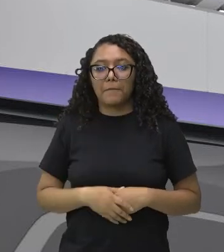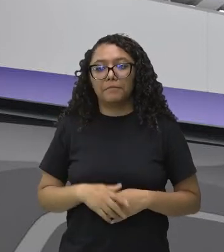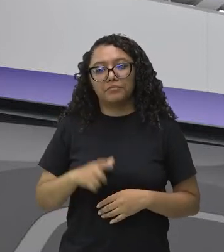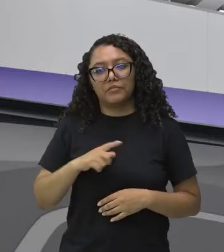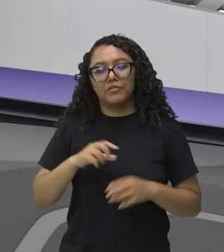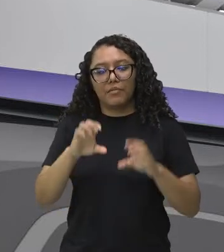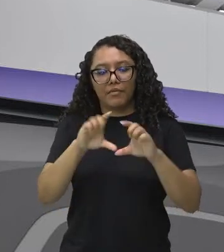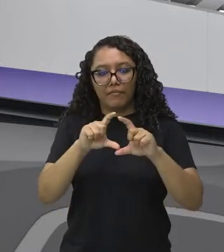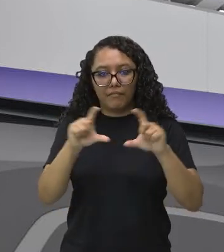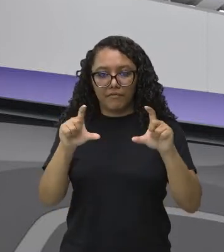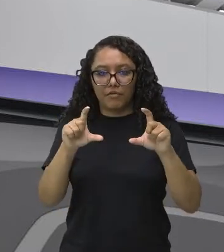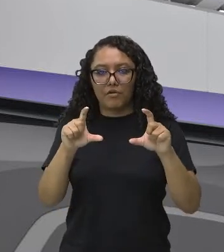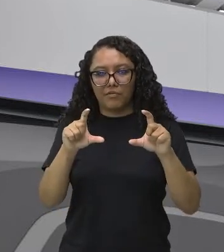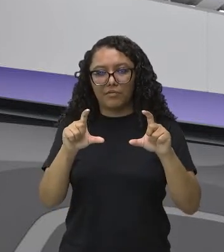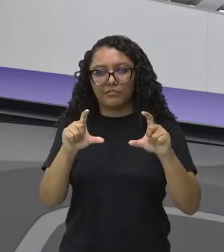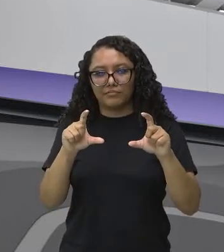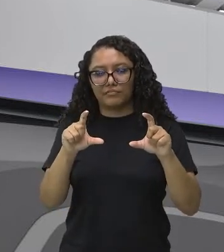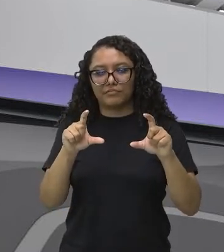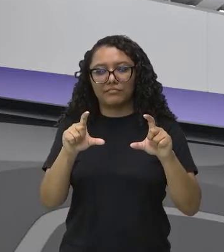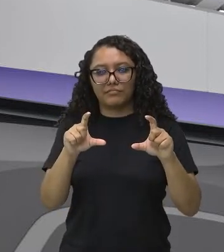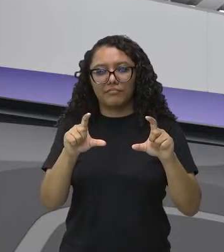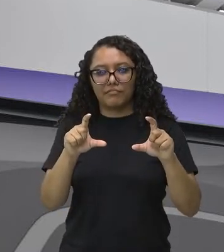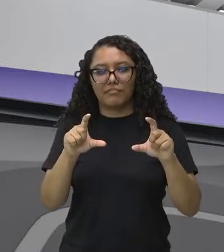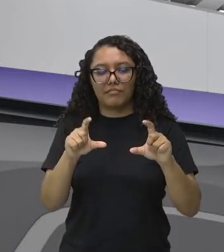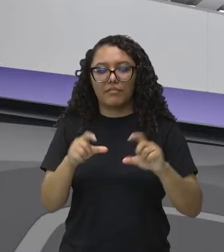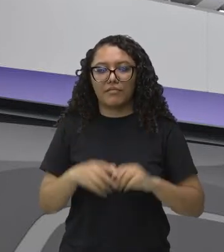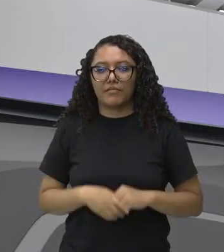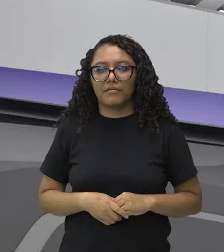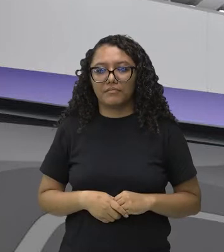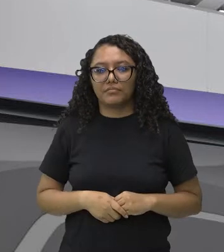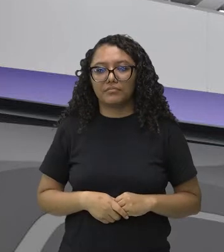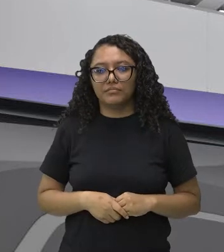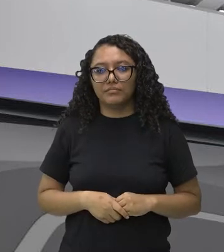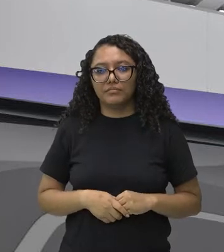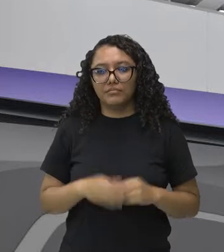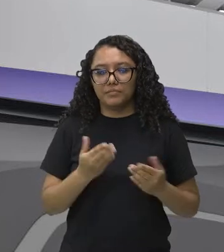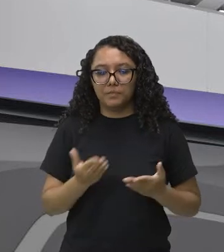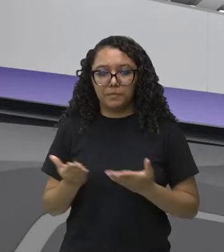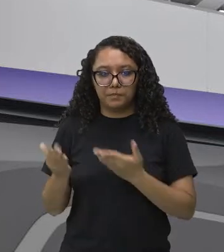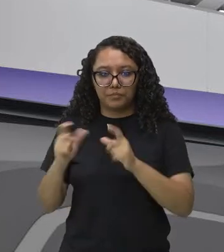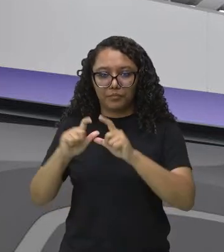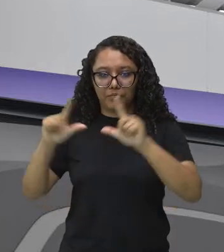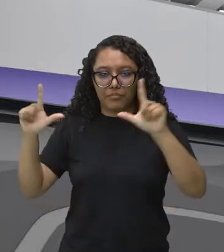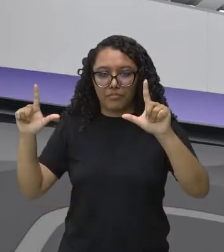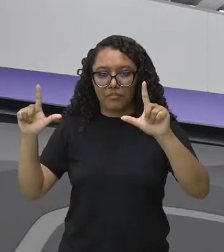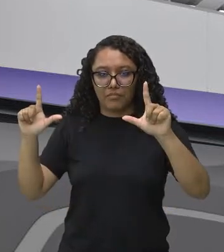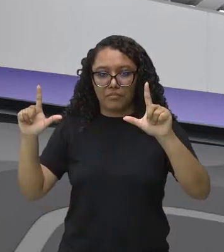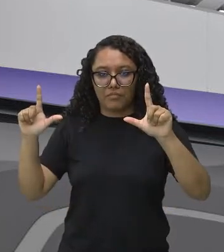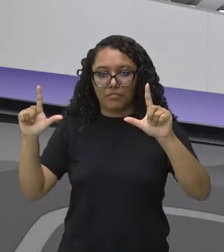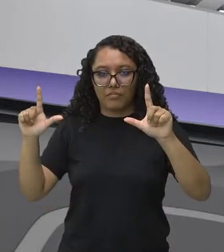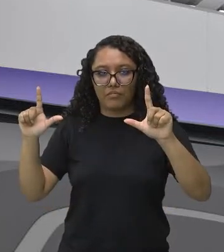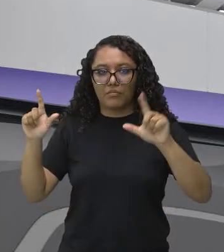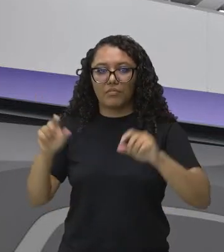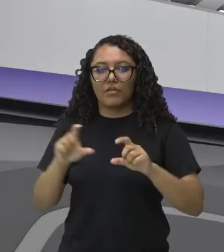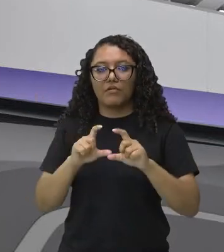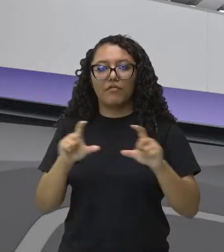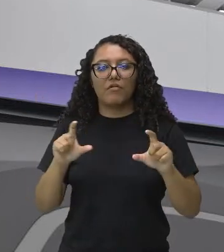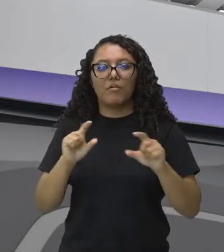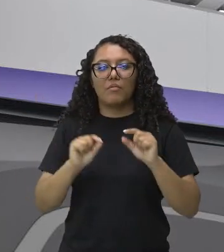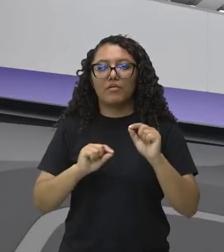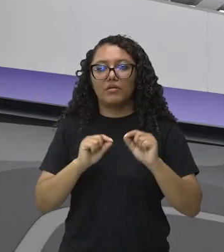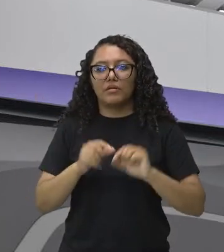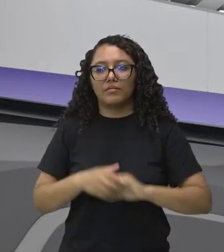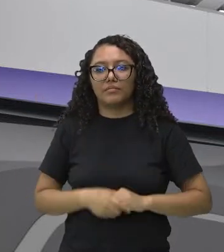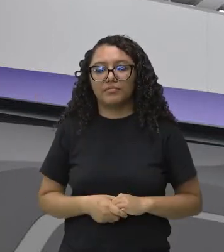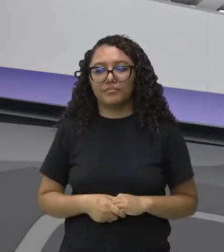ela me diz muita coisa. Eu vou até pedir para o diretor colocar em tela cheia. Essa fórmula ela nos diz o seguinte, que quando